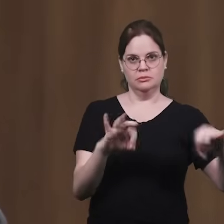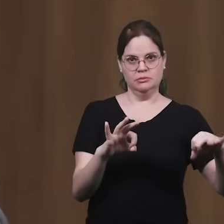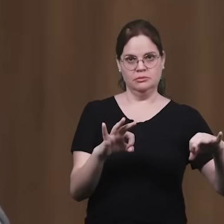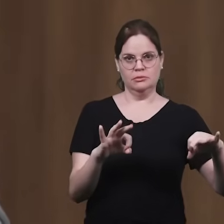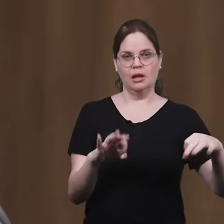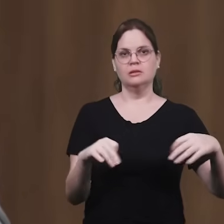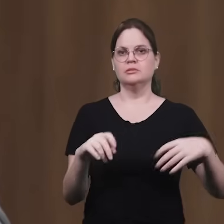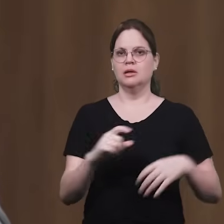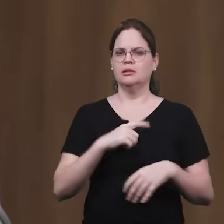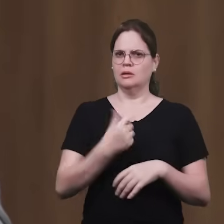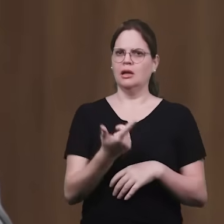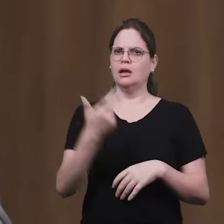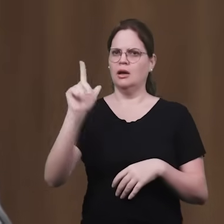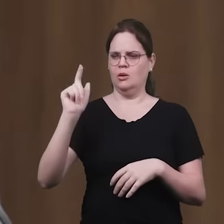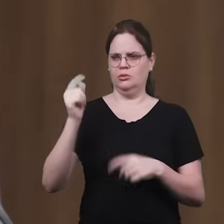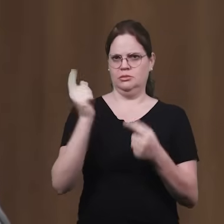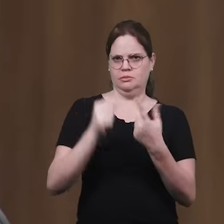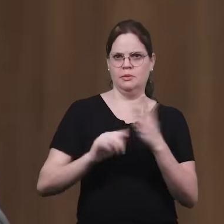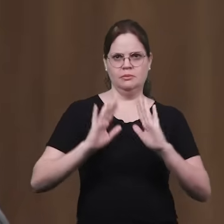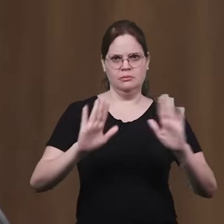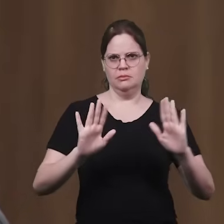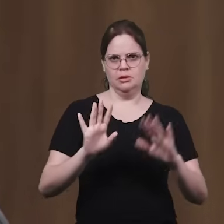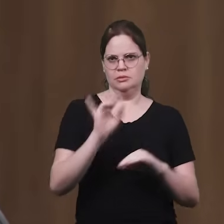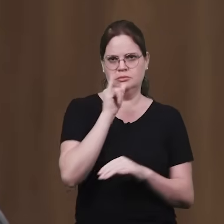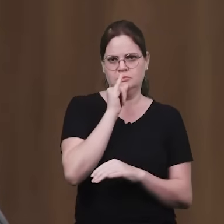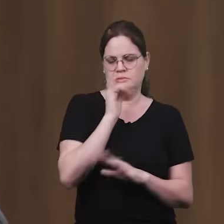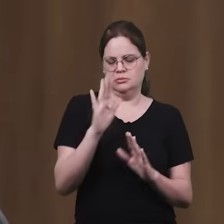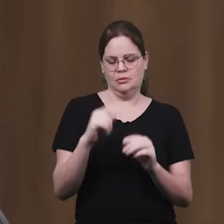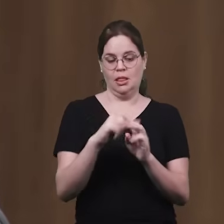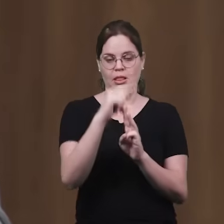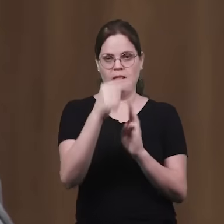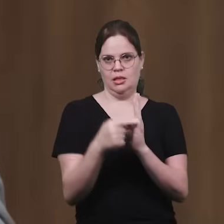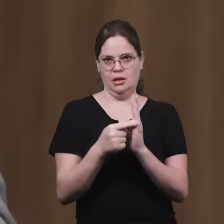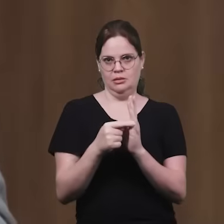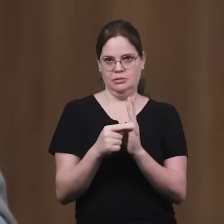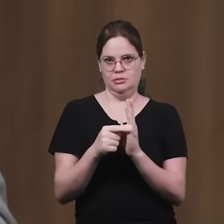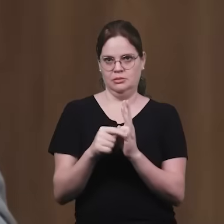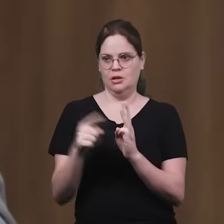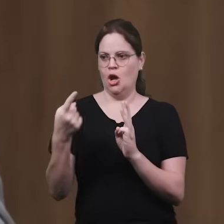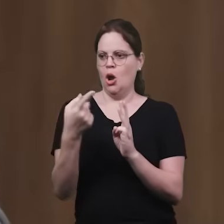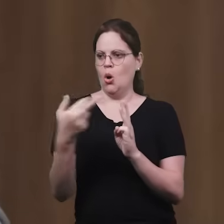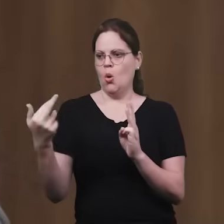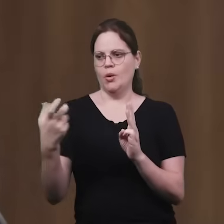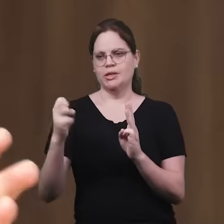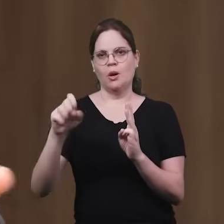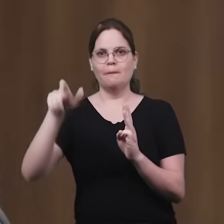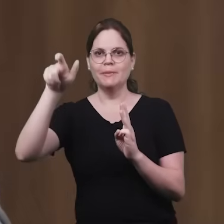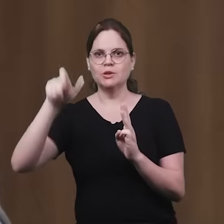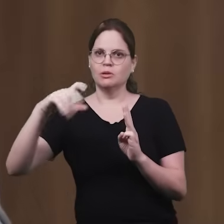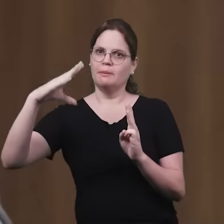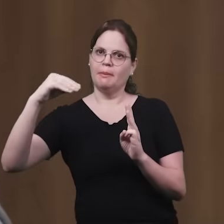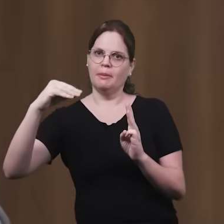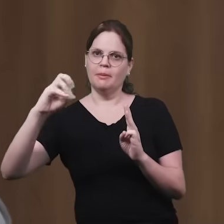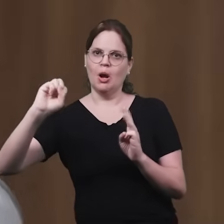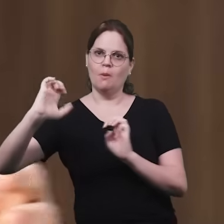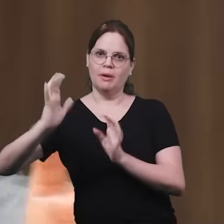outros elementos que compõem, claro, mas basicamente vamos considerar esse. Então vamos trazer para a nossa realidade aqui